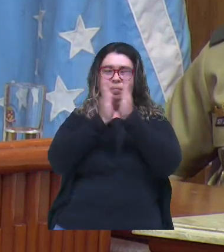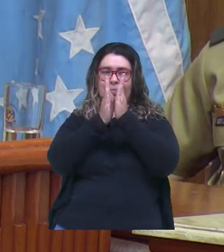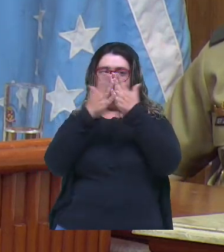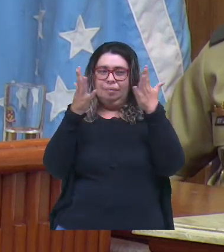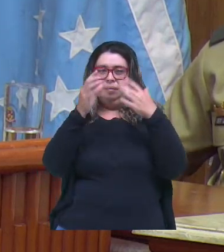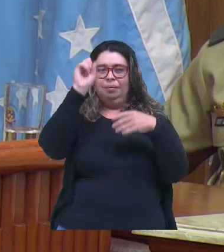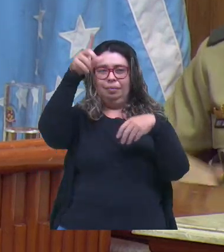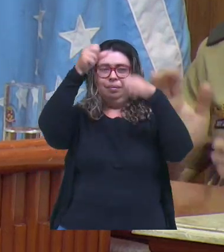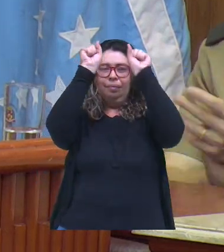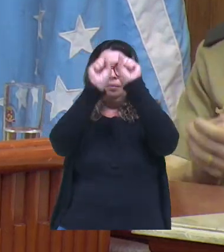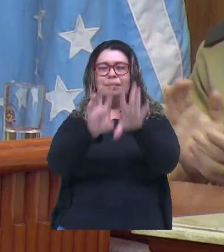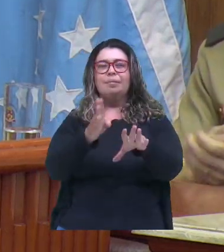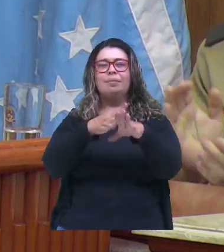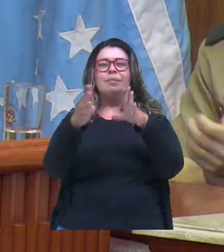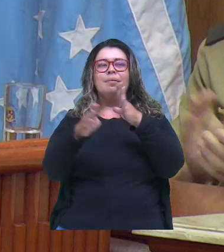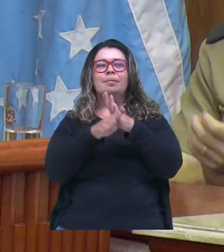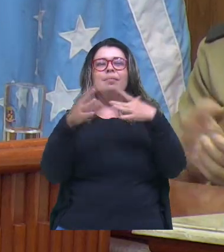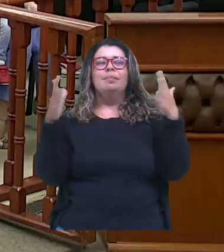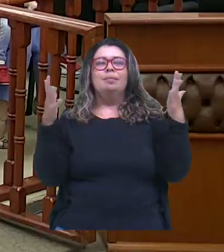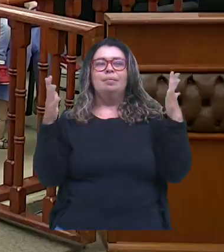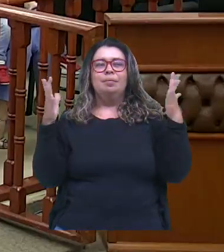todos.